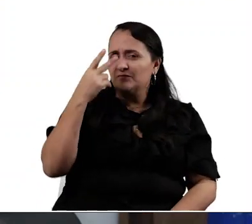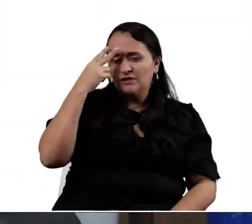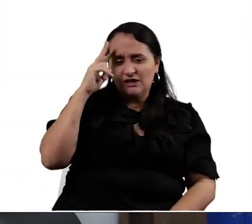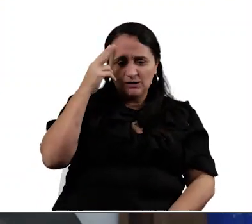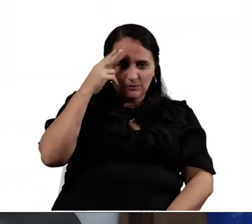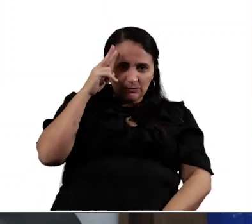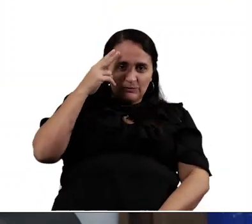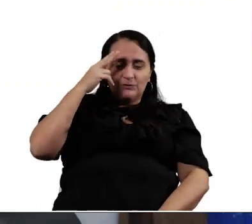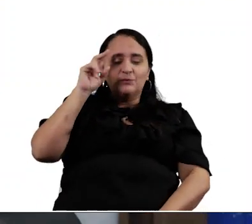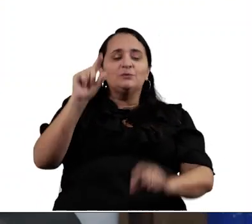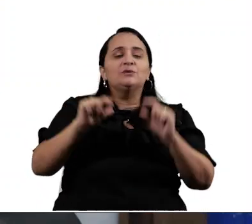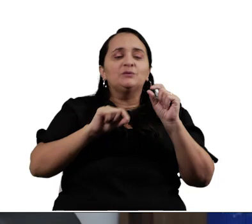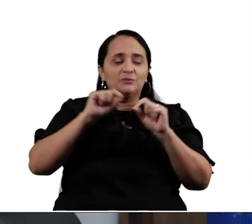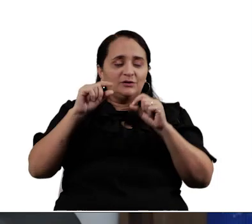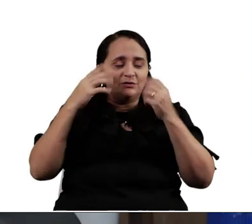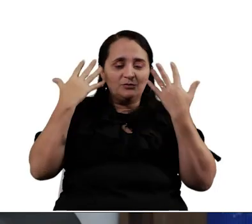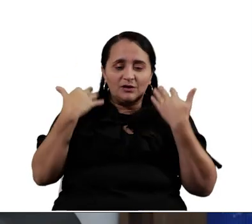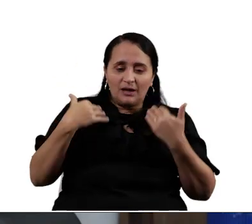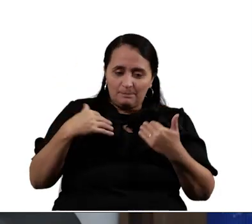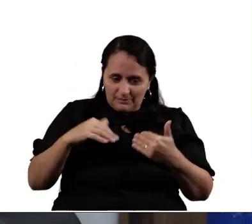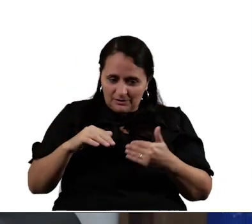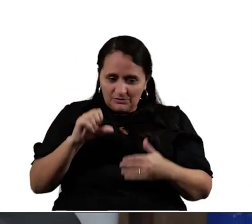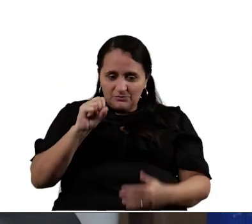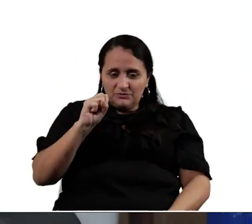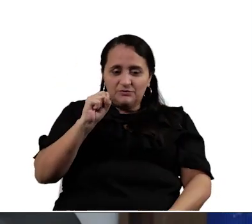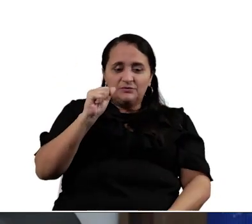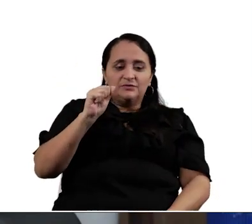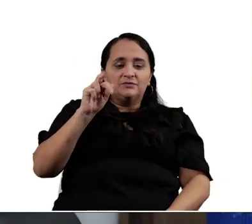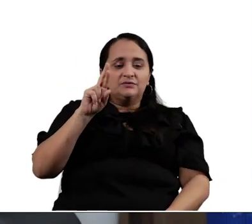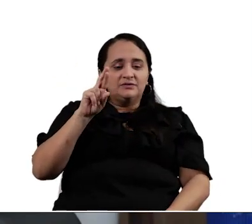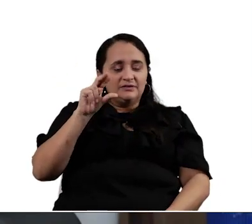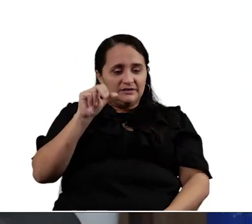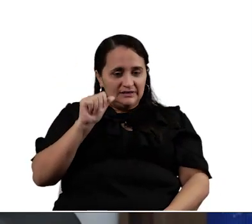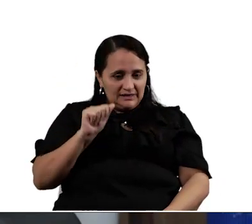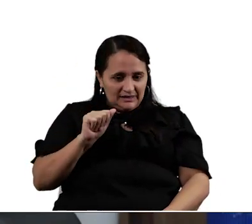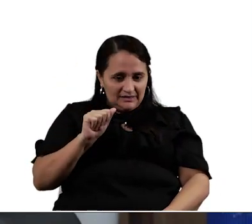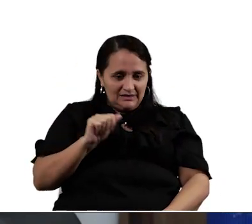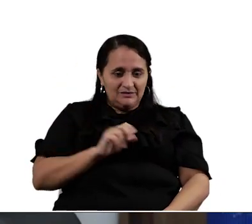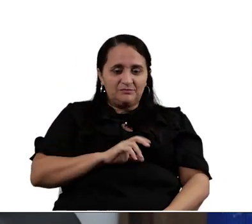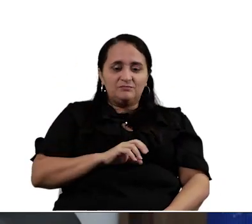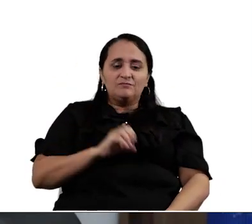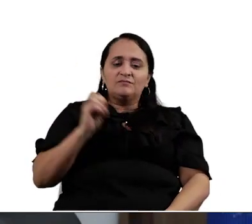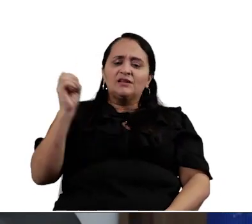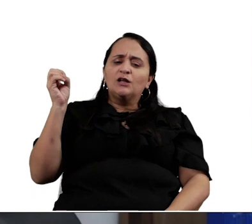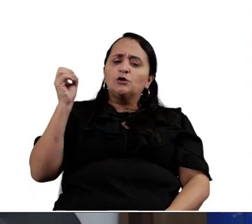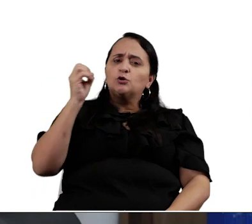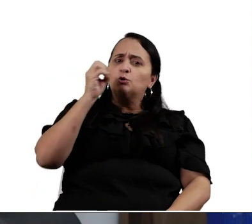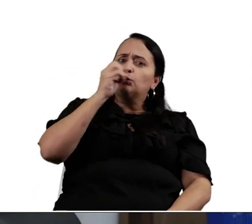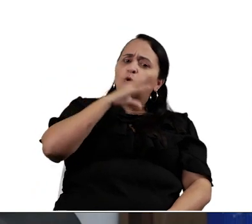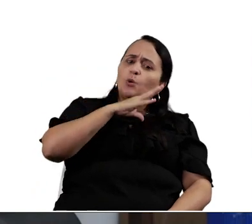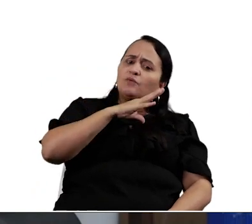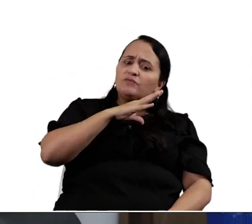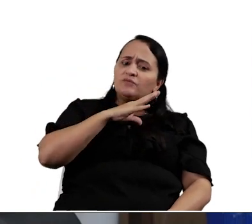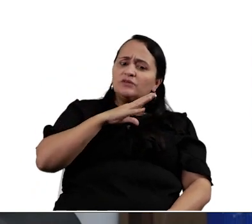um conto africano, certo? Então, vamos começar. A novidade chegou como uma